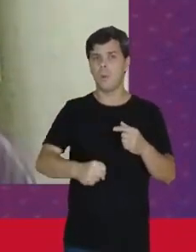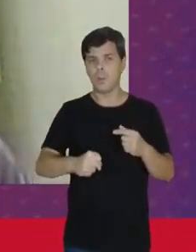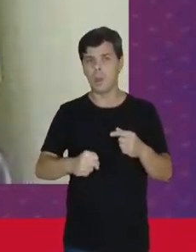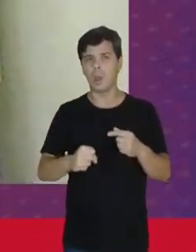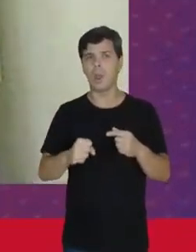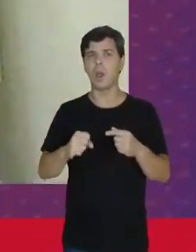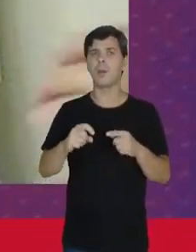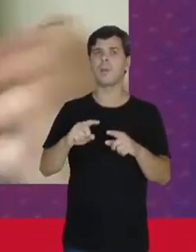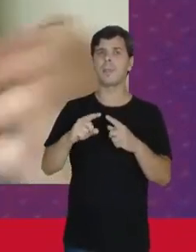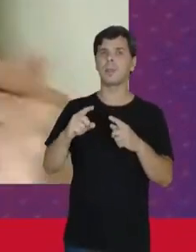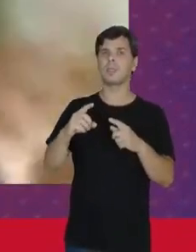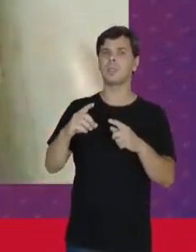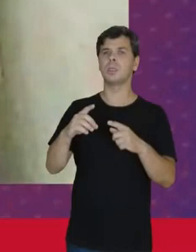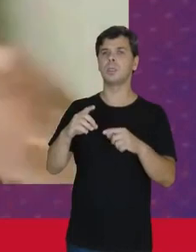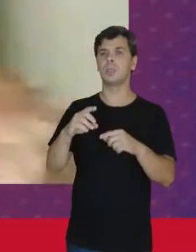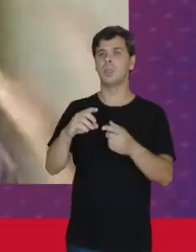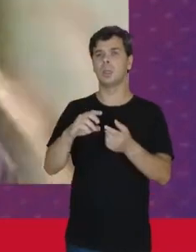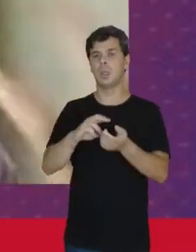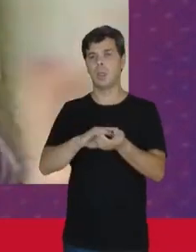malformações fetais,